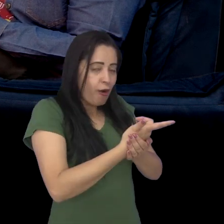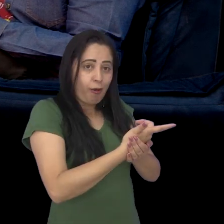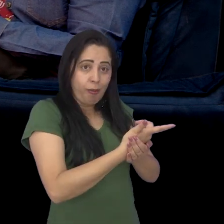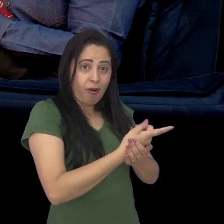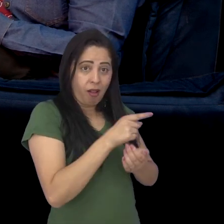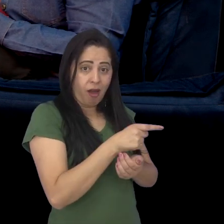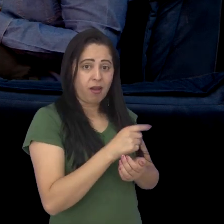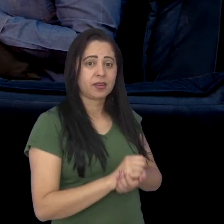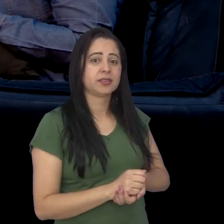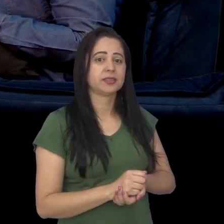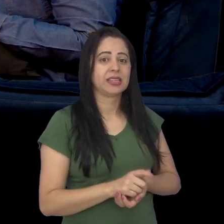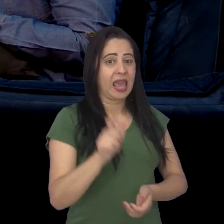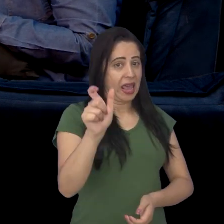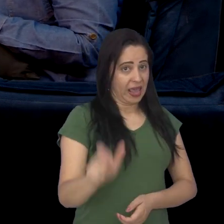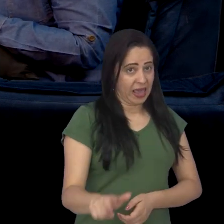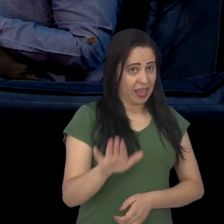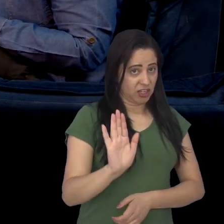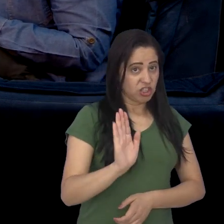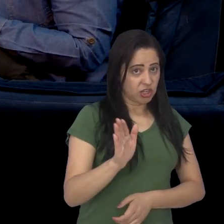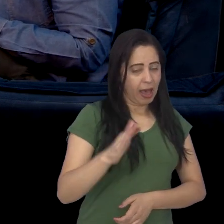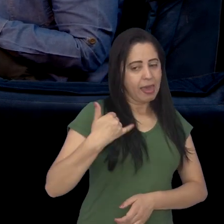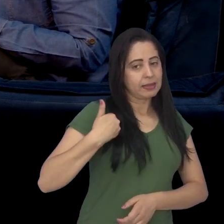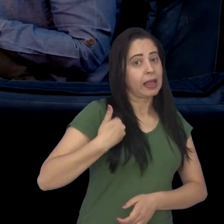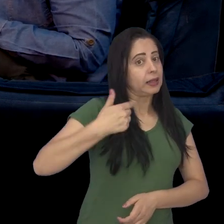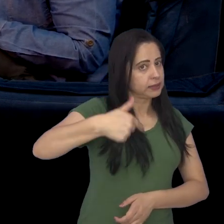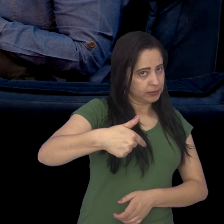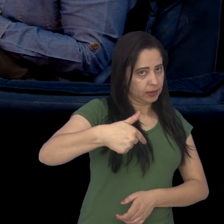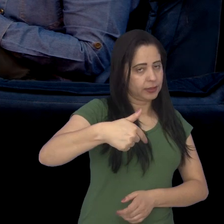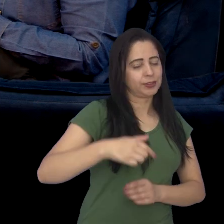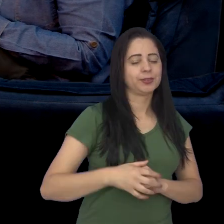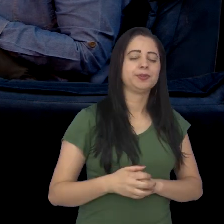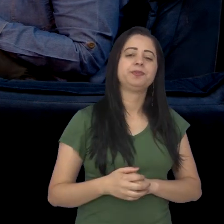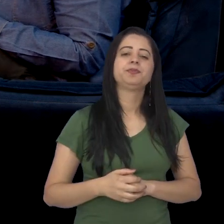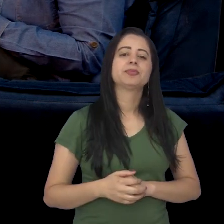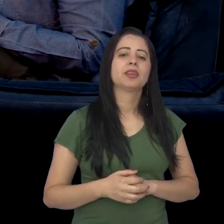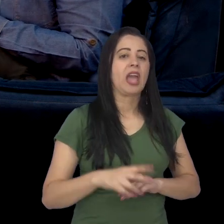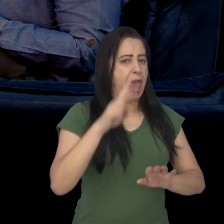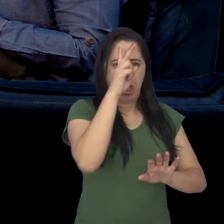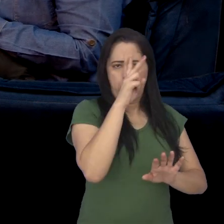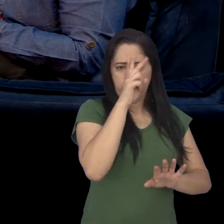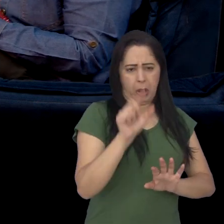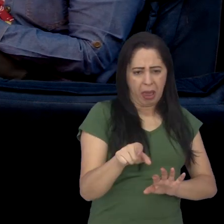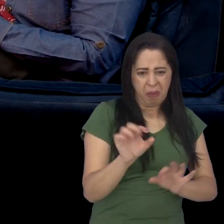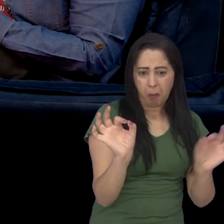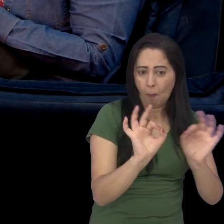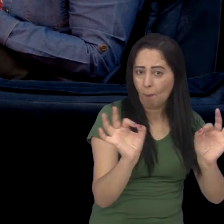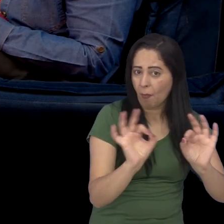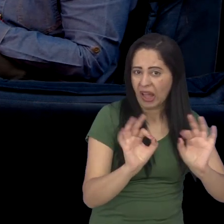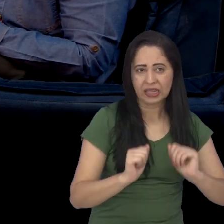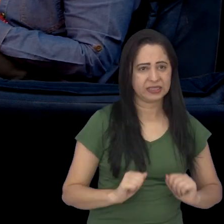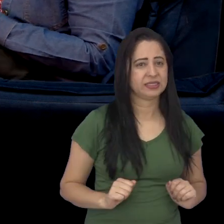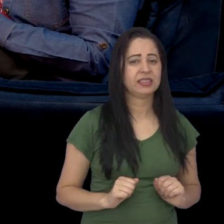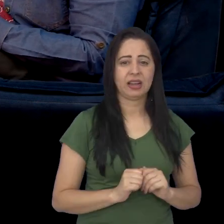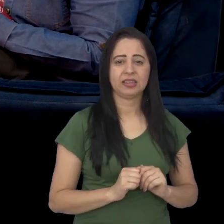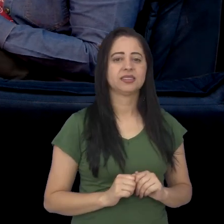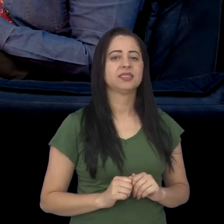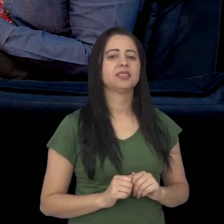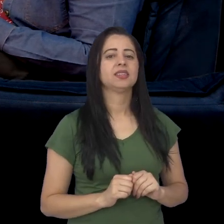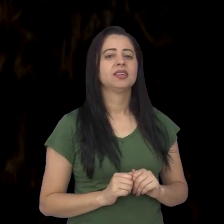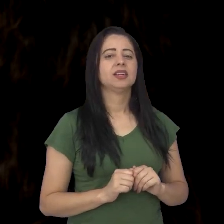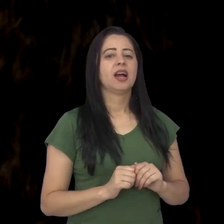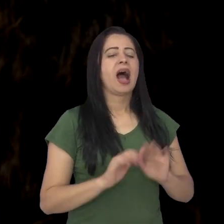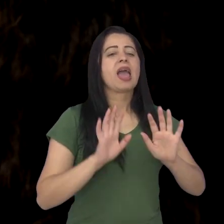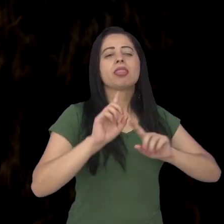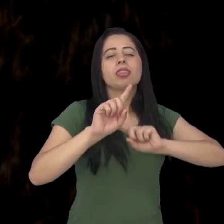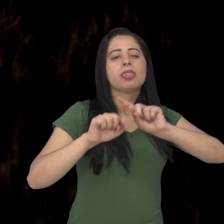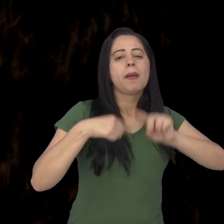com os cachorrinhos. E ele tinha quantos anos? Ali. Ele tinha 7. E aí eu não lembro dele. Né?